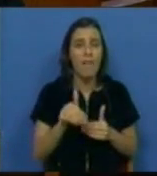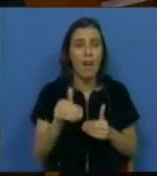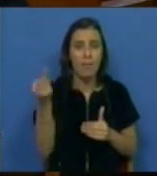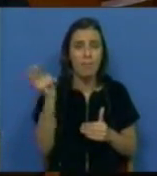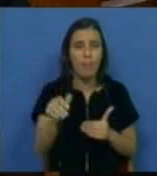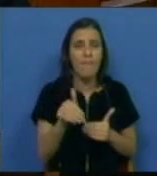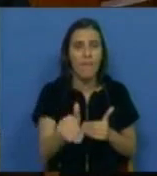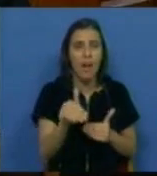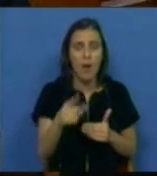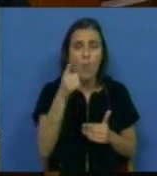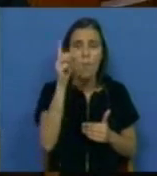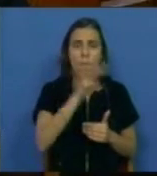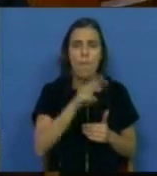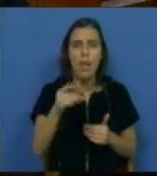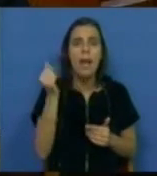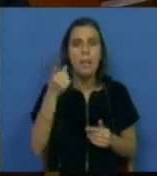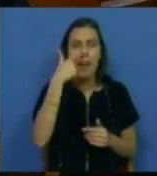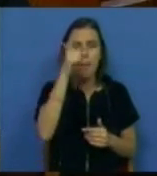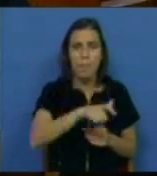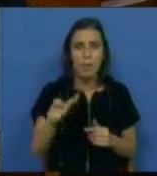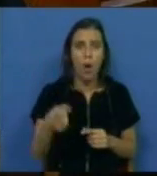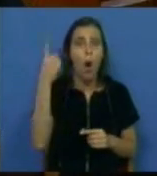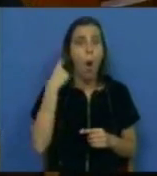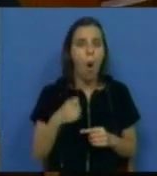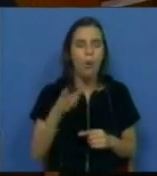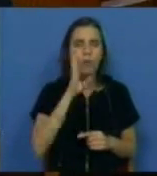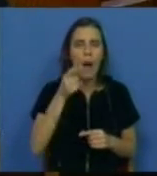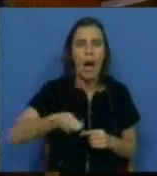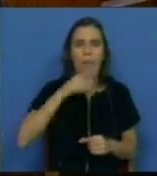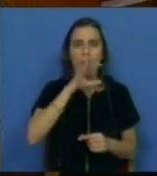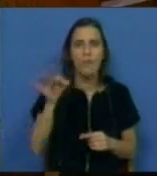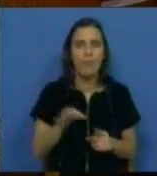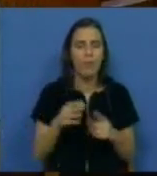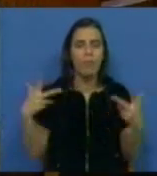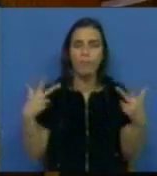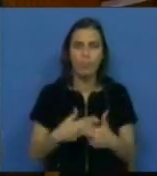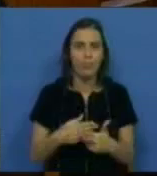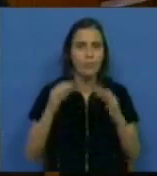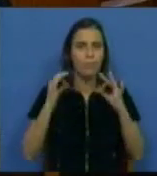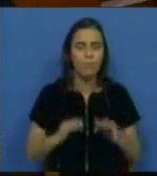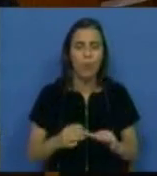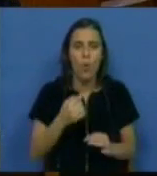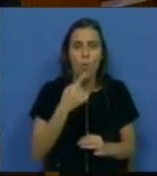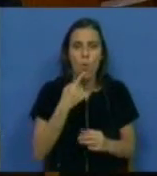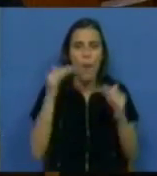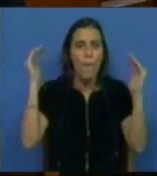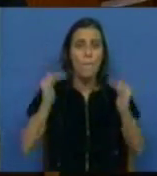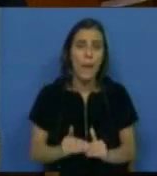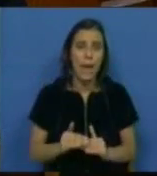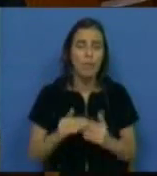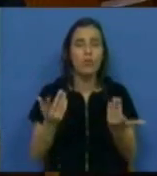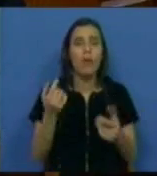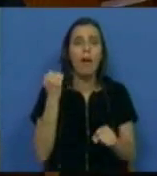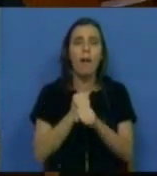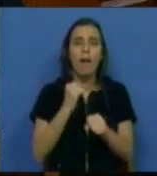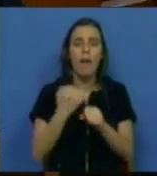vir. Para 1,5 milhão de pessoas que ontem mesmo viu o abono de família ser suprimido ou drasticamente diminuído, para